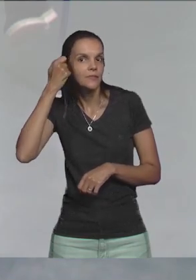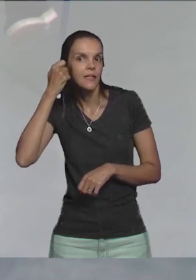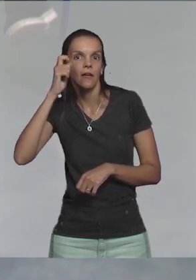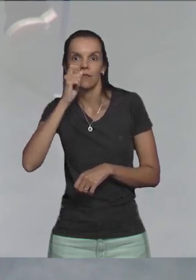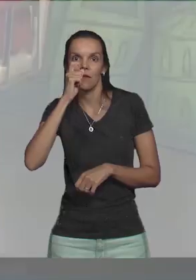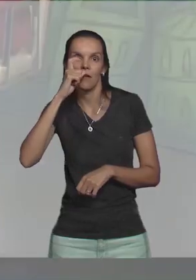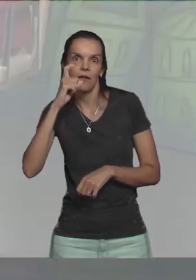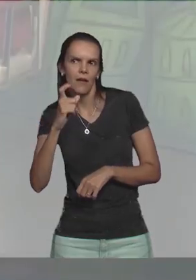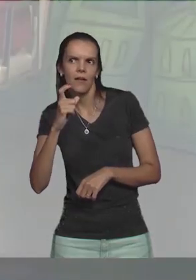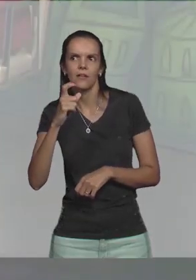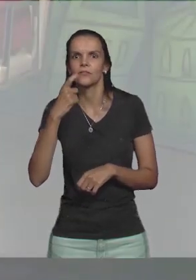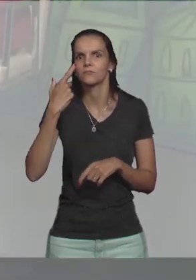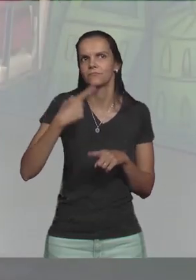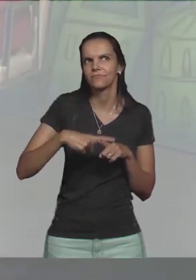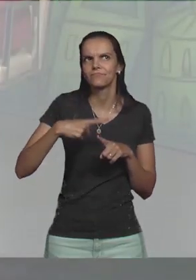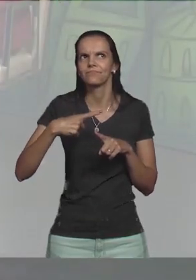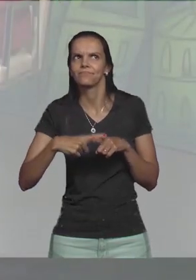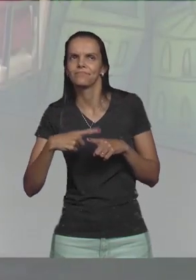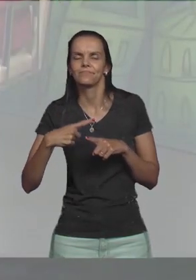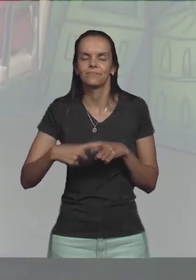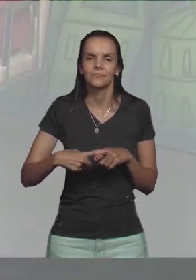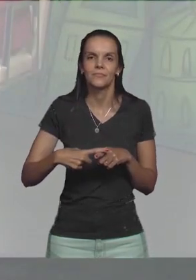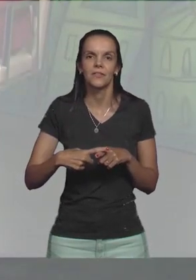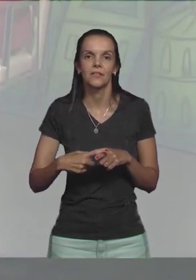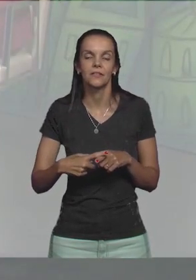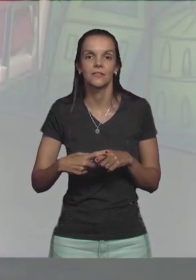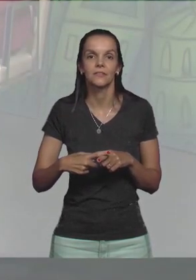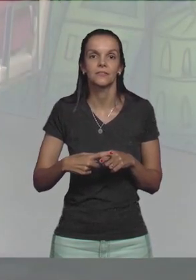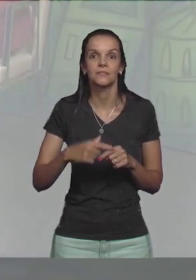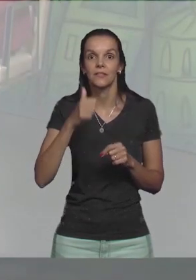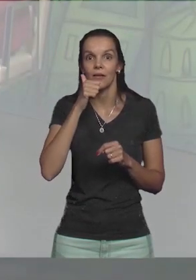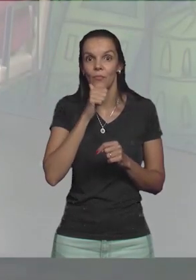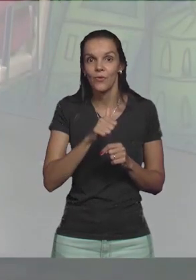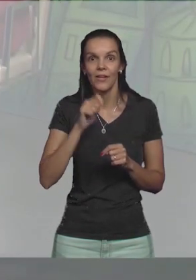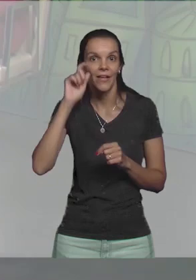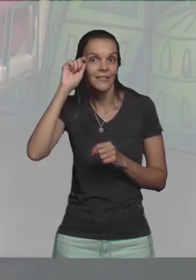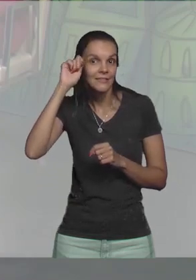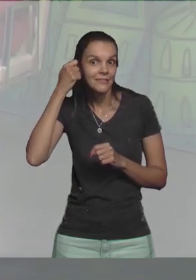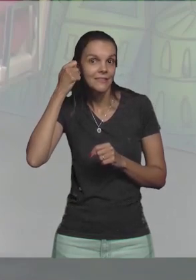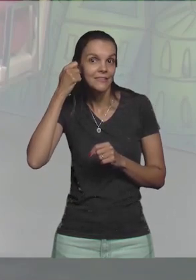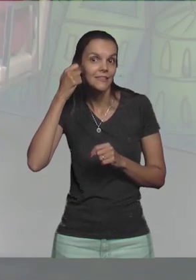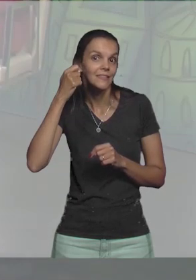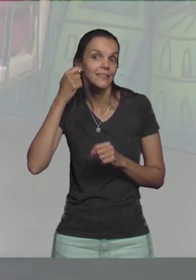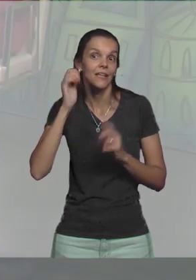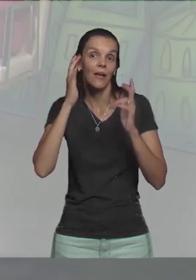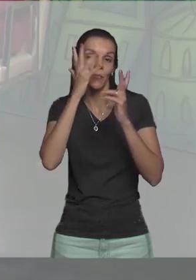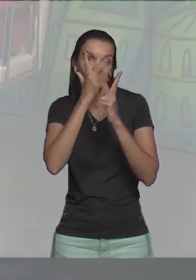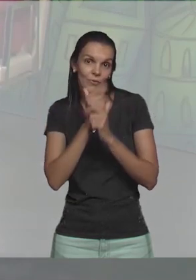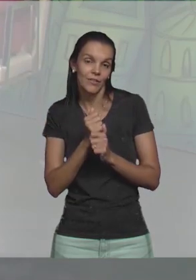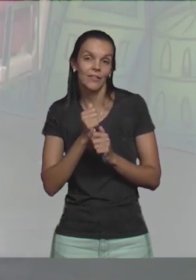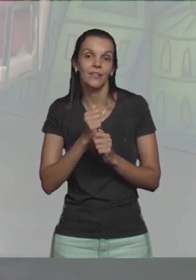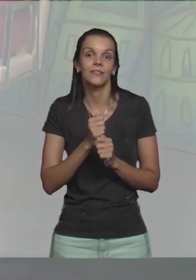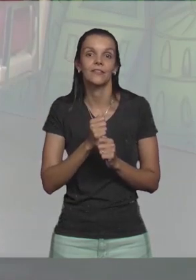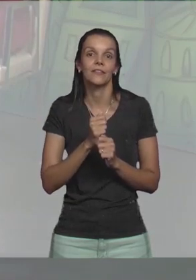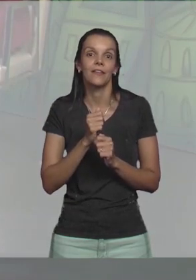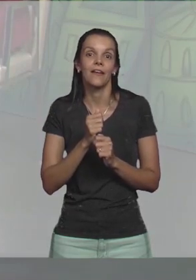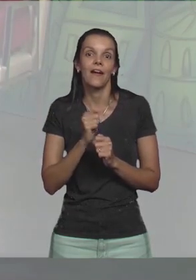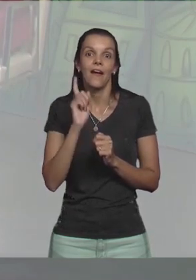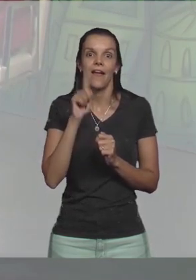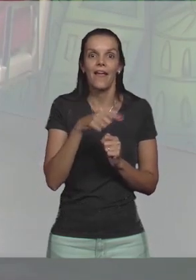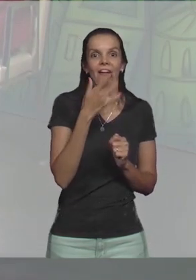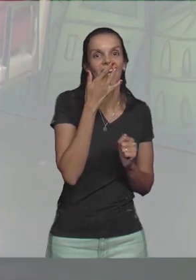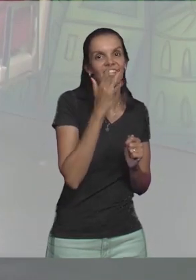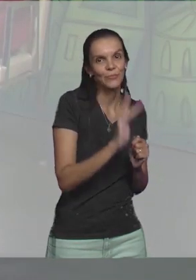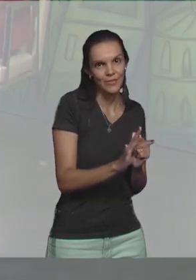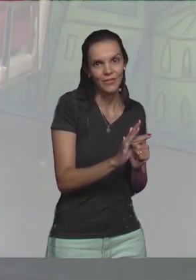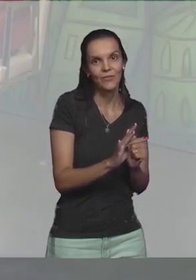porque é grande, porque isso, porque aquilo. Aí a mulher negra bonita, ela é aquela que ela tinha traços finos, que é o traço considerado o traço